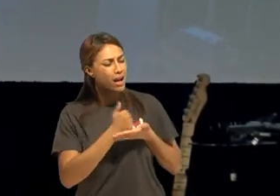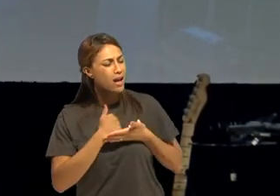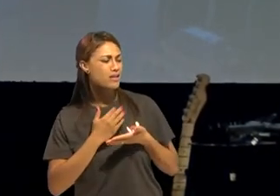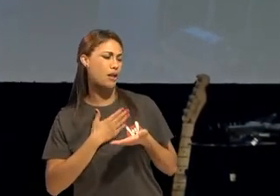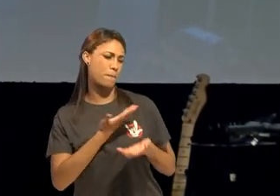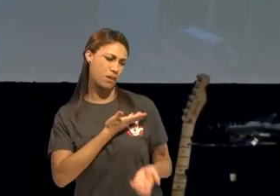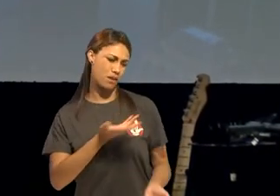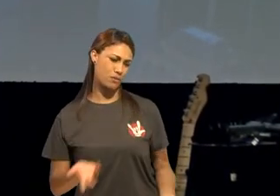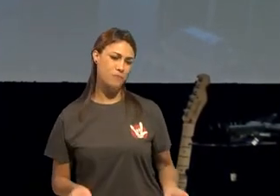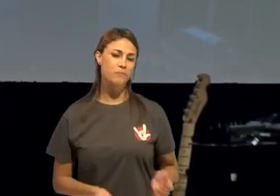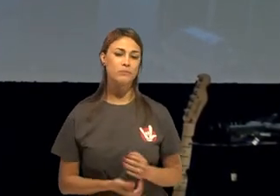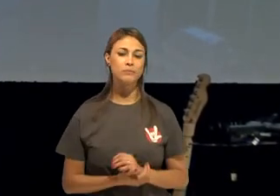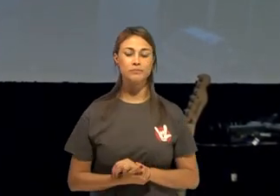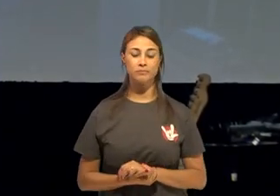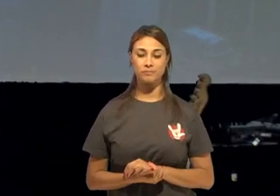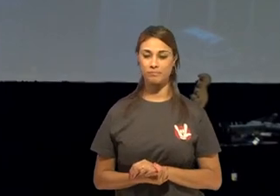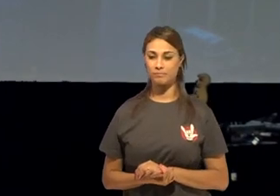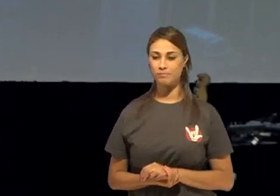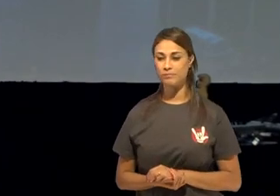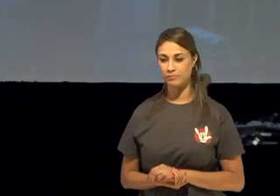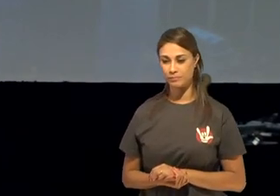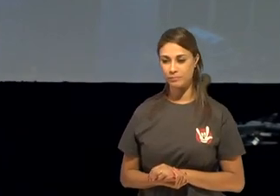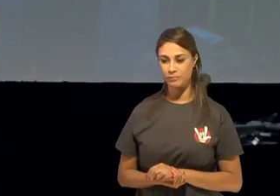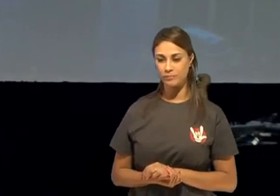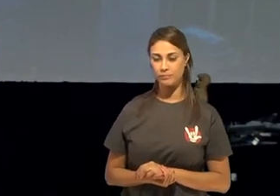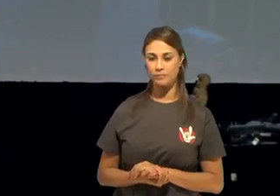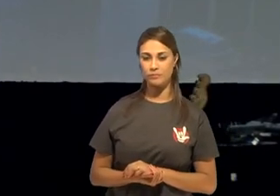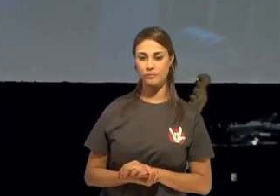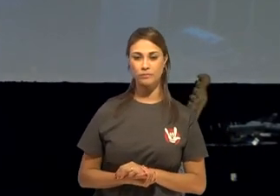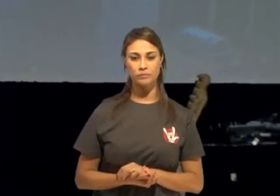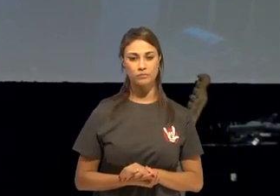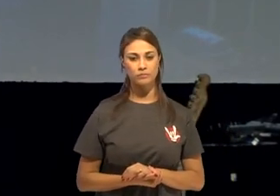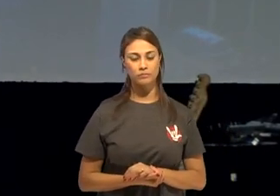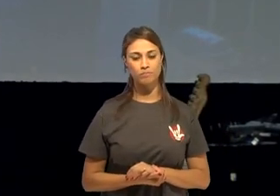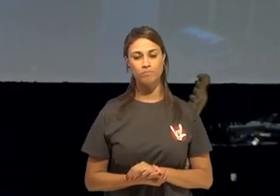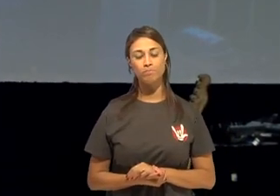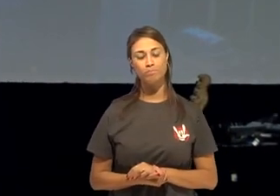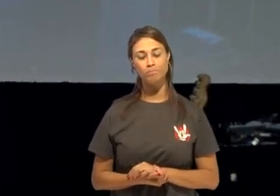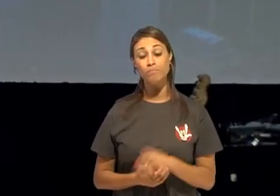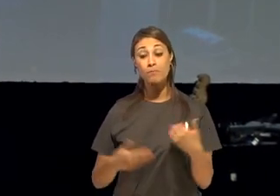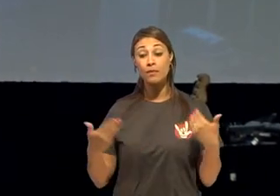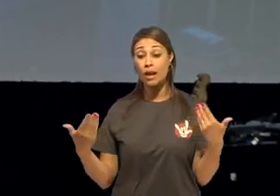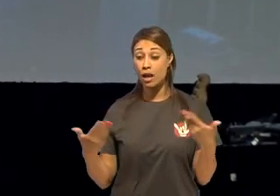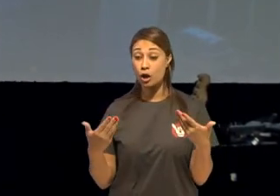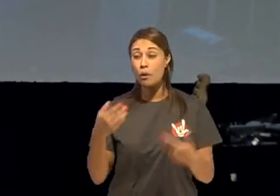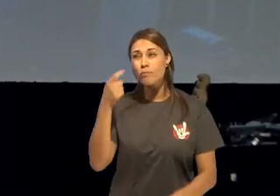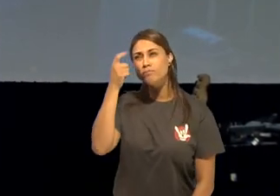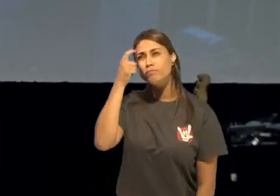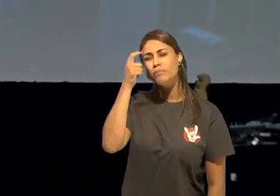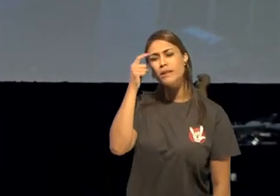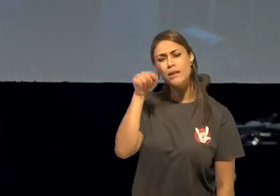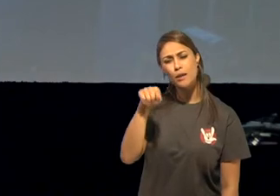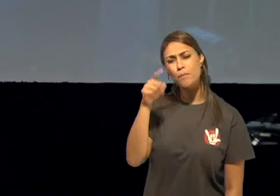eu quero pôr a sua cabeça para imaginar, porque era uma carta.